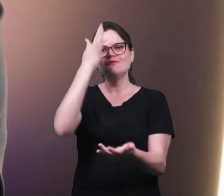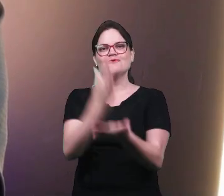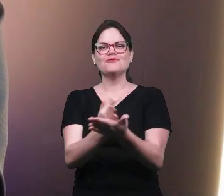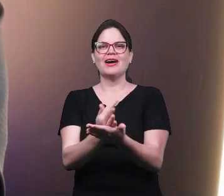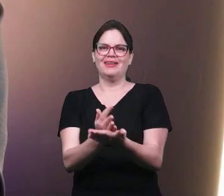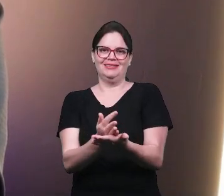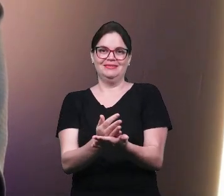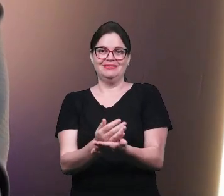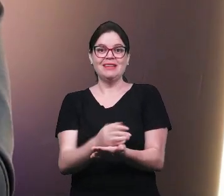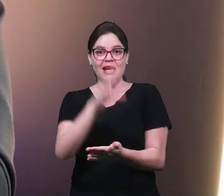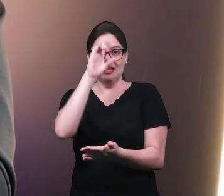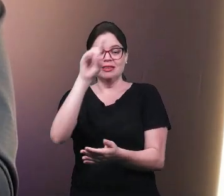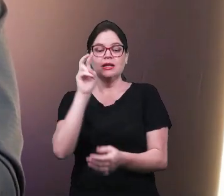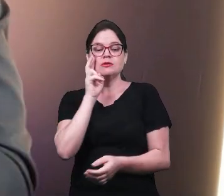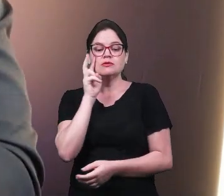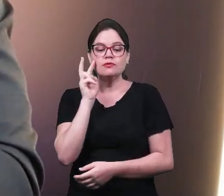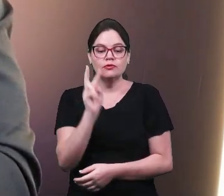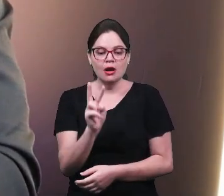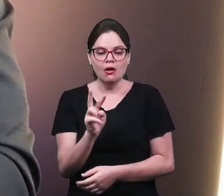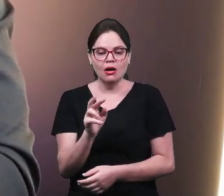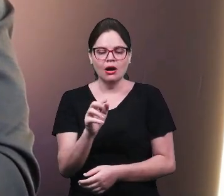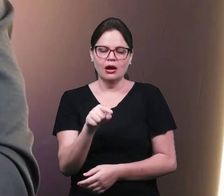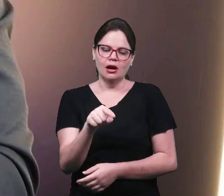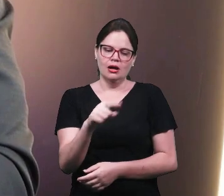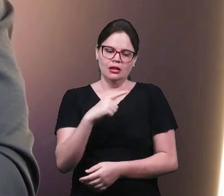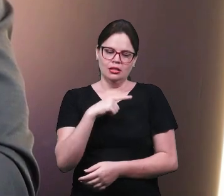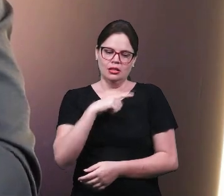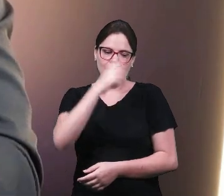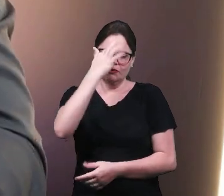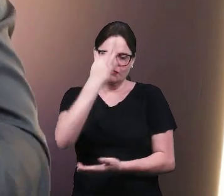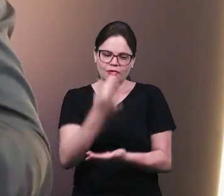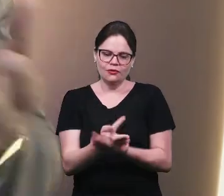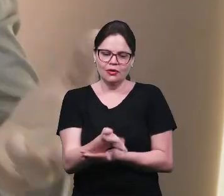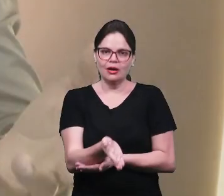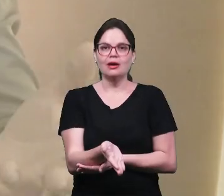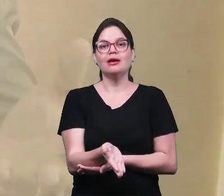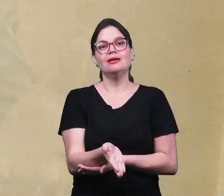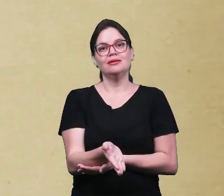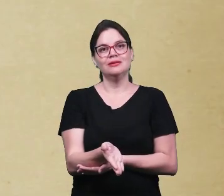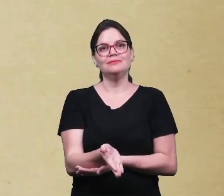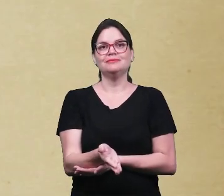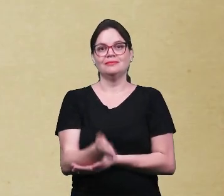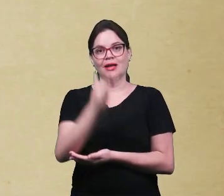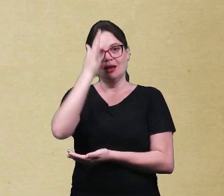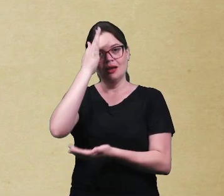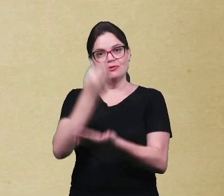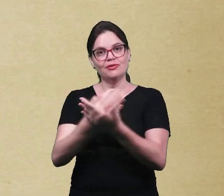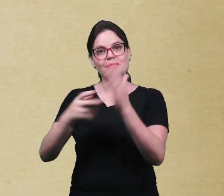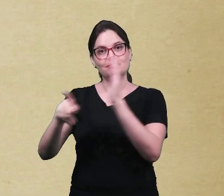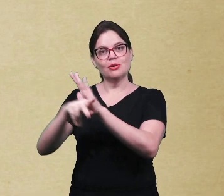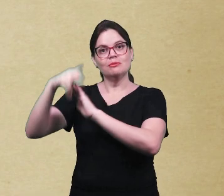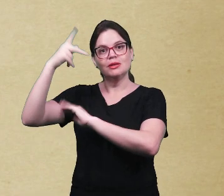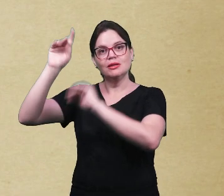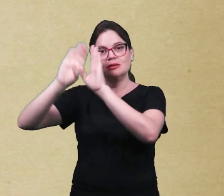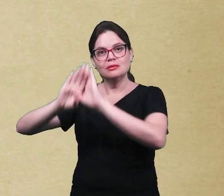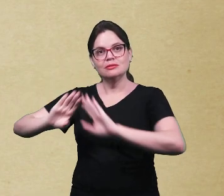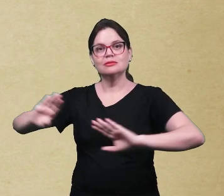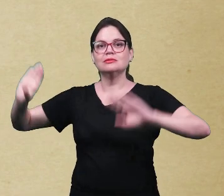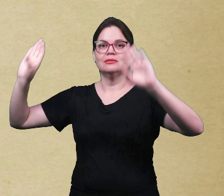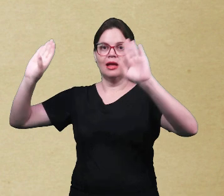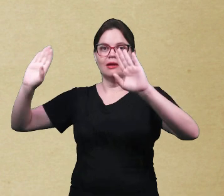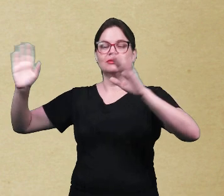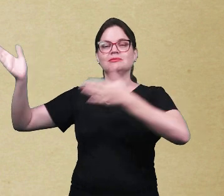Sim. A fé que vem de Deus, né? Ela não é gerada aqui, mas é uma fé que é eterna,